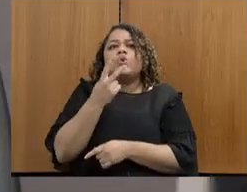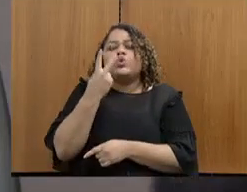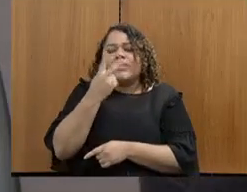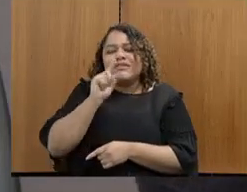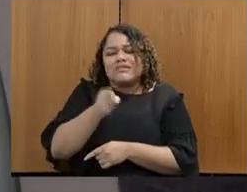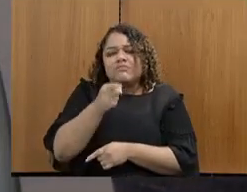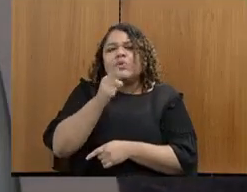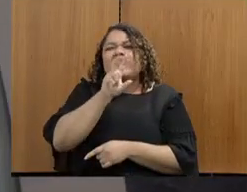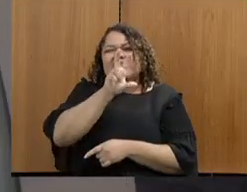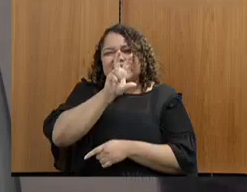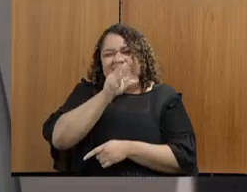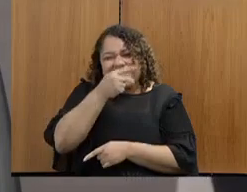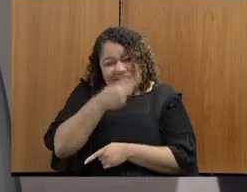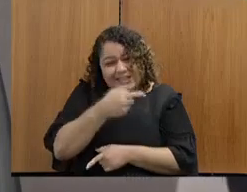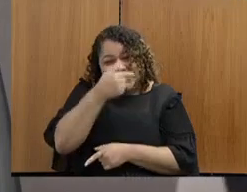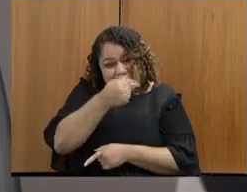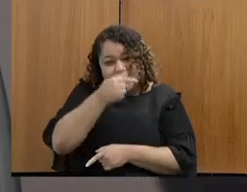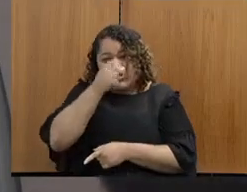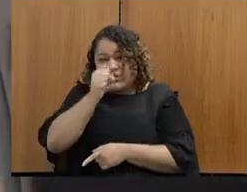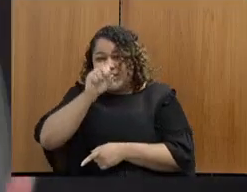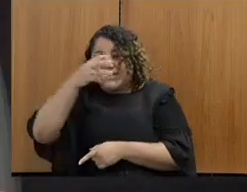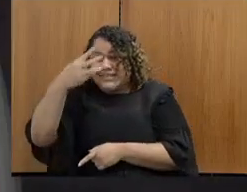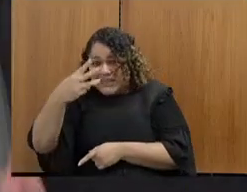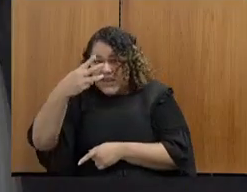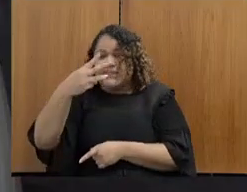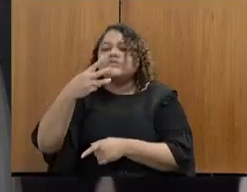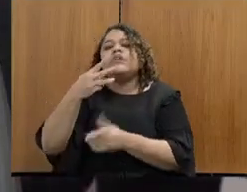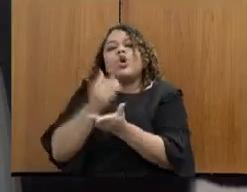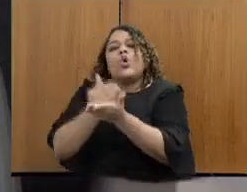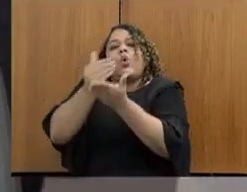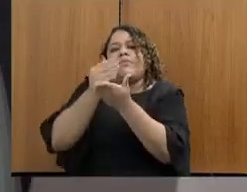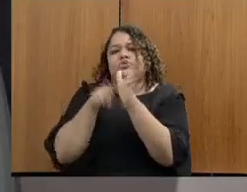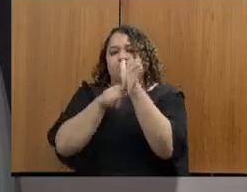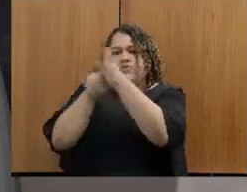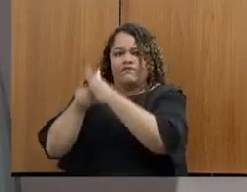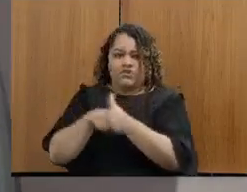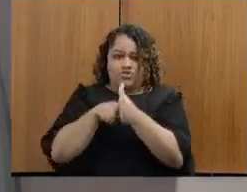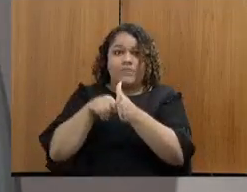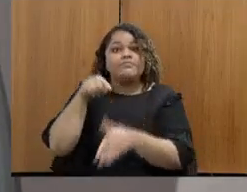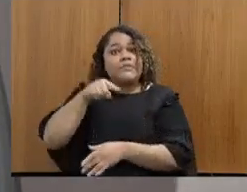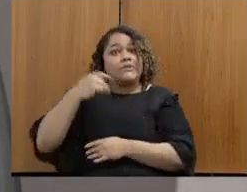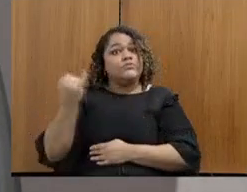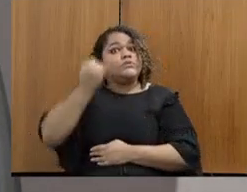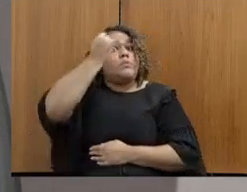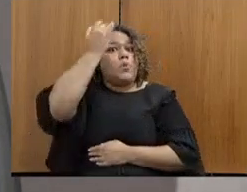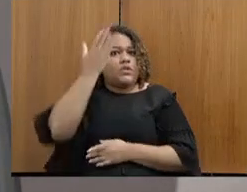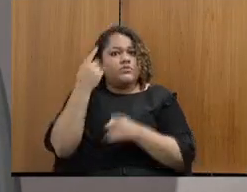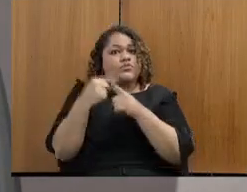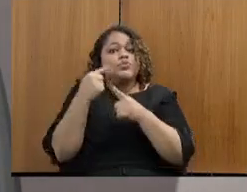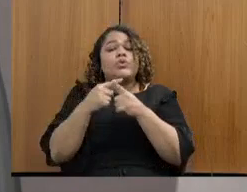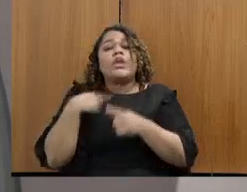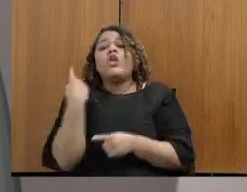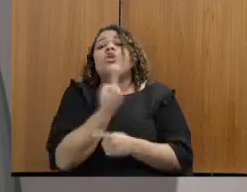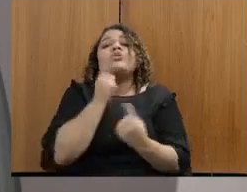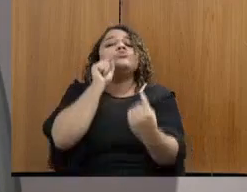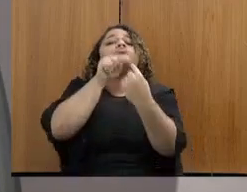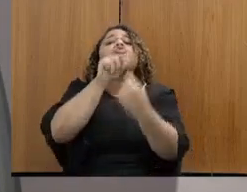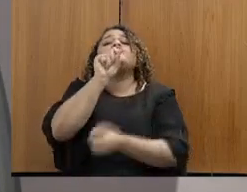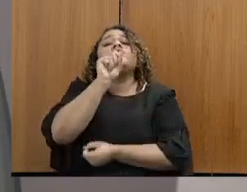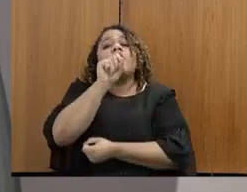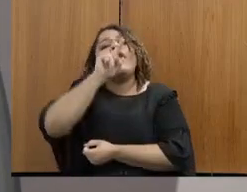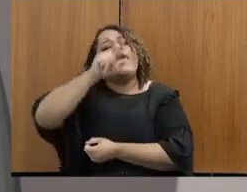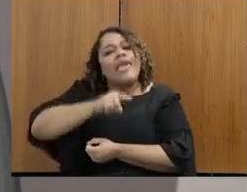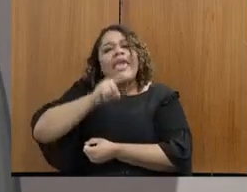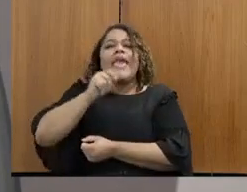porque né o que nós queremos é que haja é realmente esse relato essa procura por